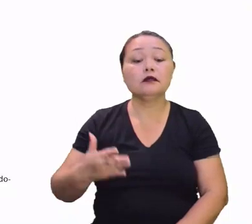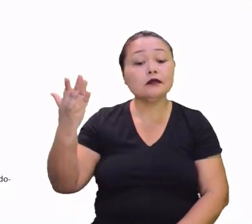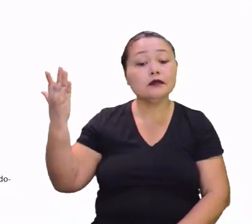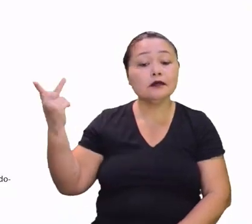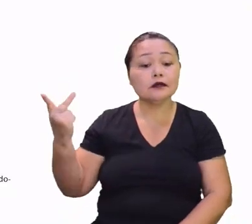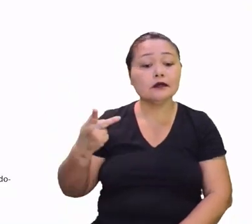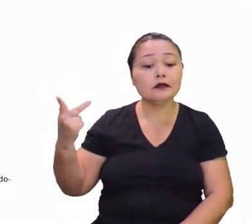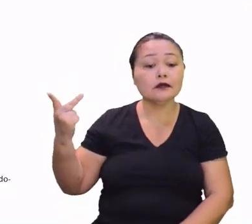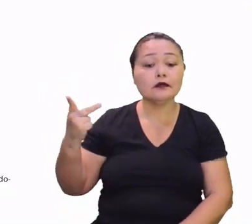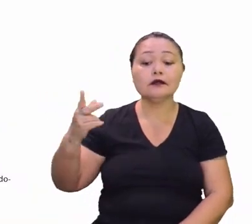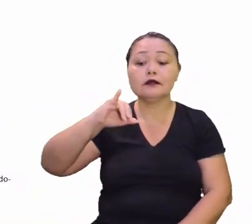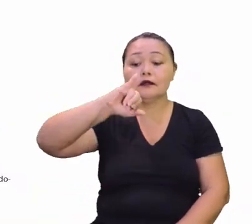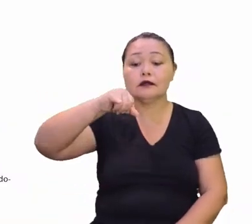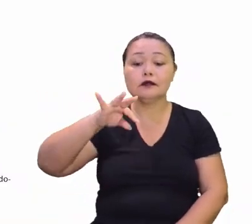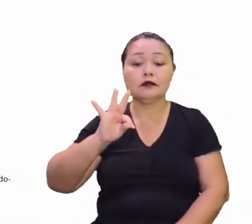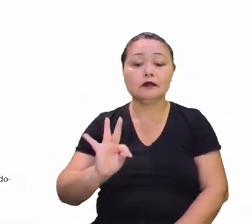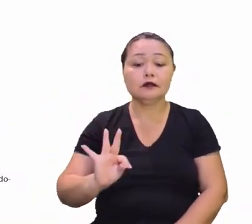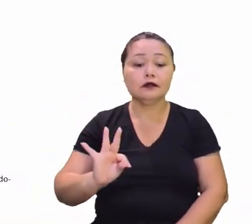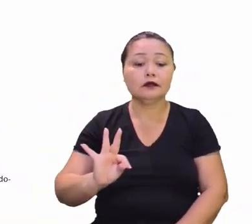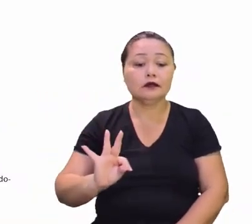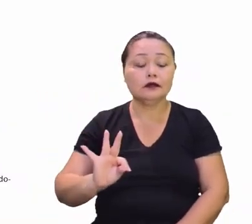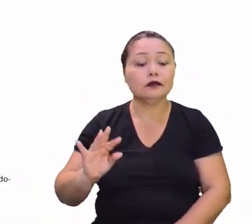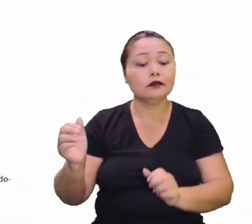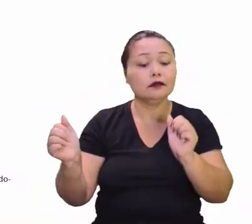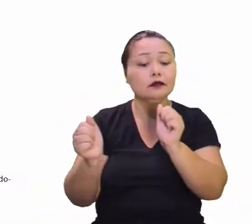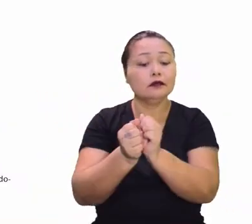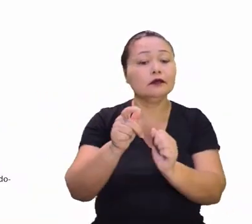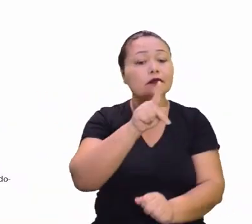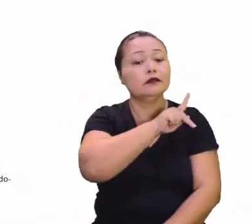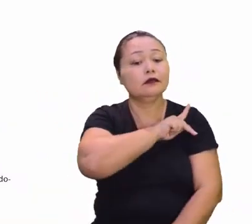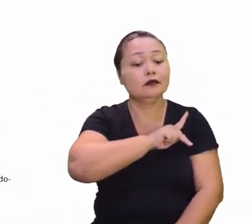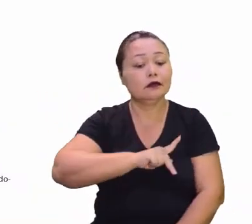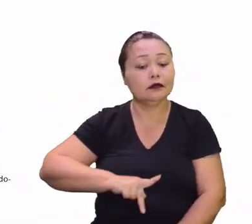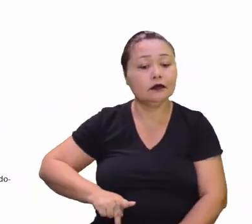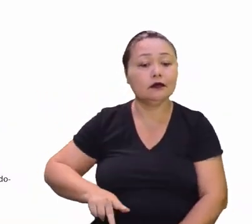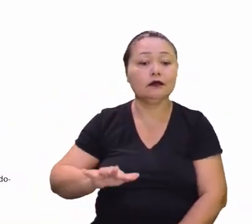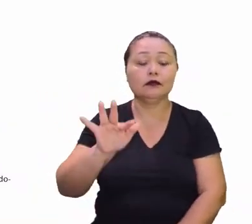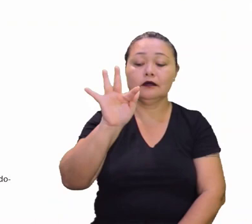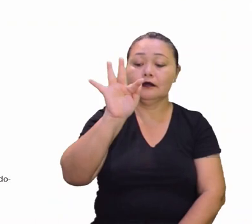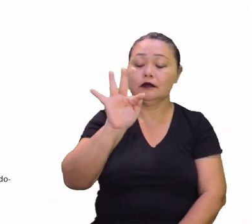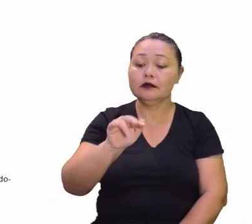Tá aí os dois. Jorge Teixeira com o presidente Figueiredo.